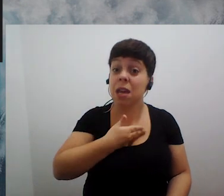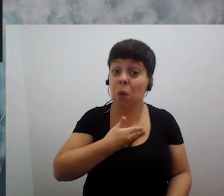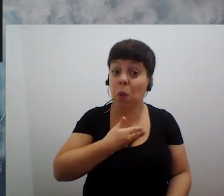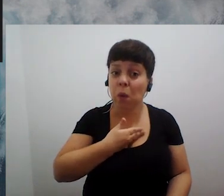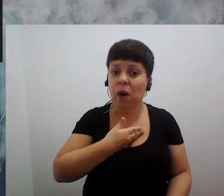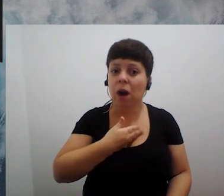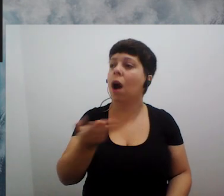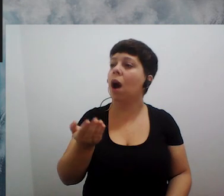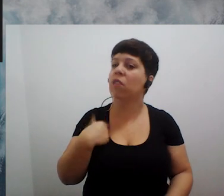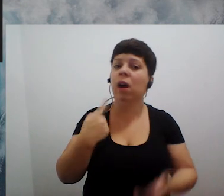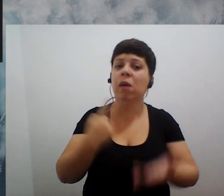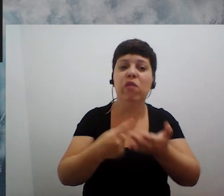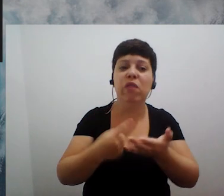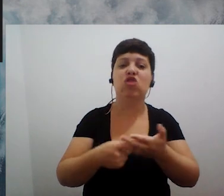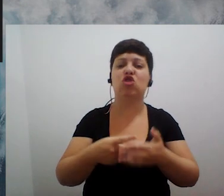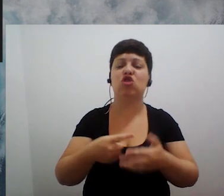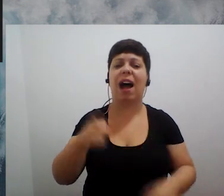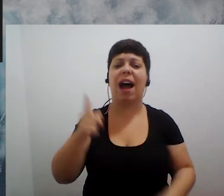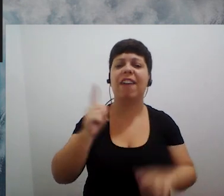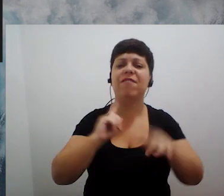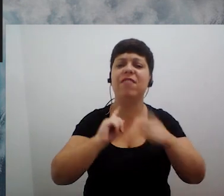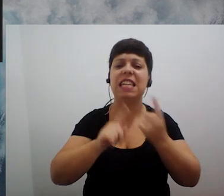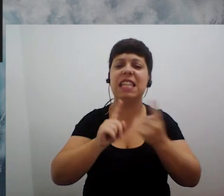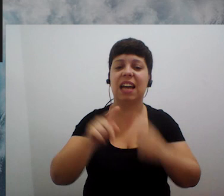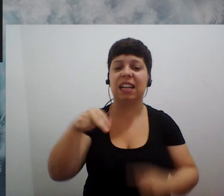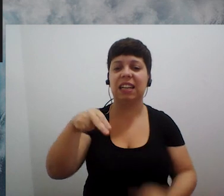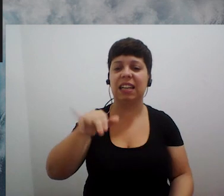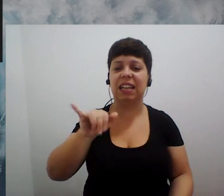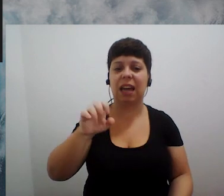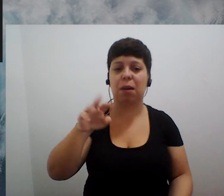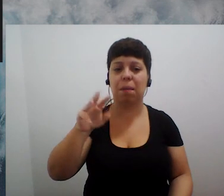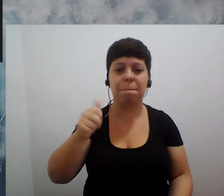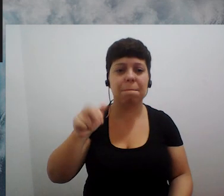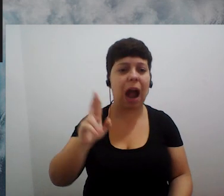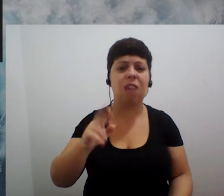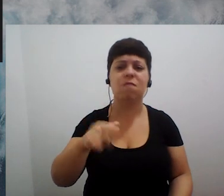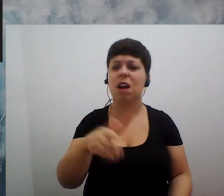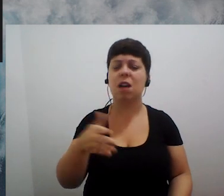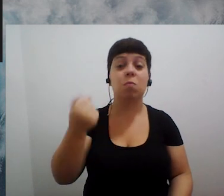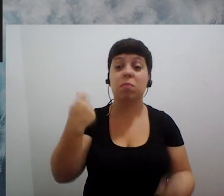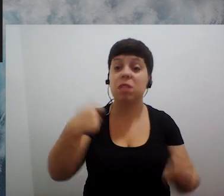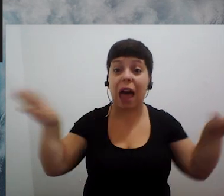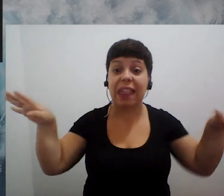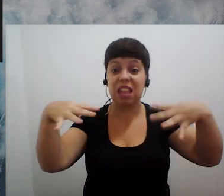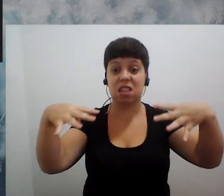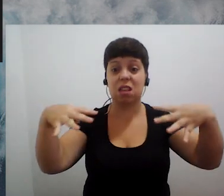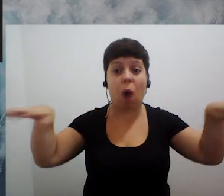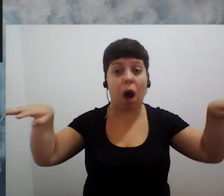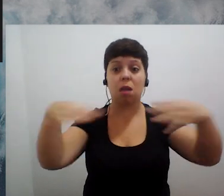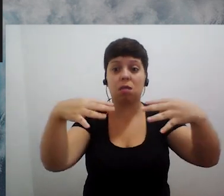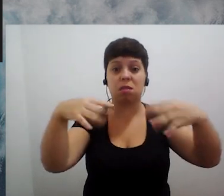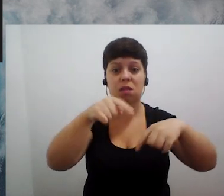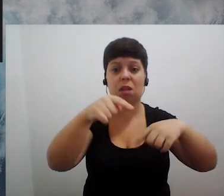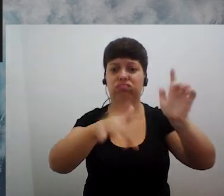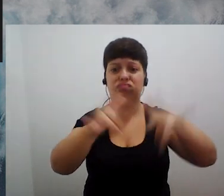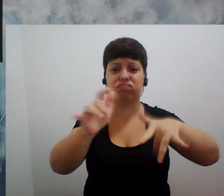grupo de amigos começaram a falar, vamos fechar a Avenida Niemeyer, vamos fazer um manifesto, vamos jogar esse lixo todo na Niemeyer, vamos fechar essa rua para chamar a atenção